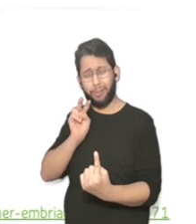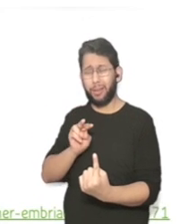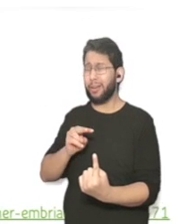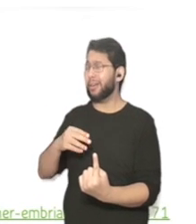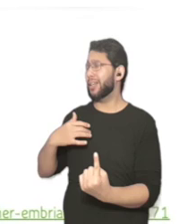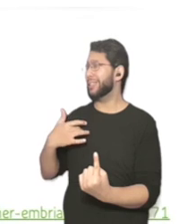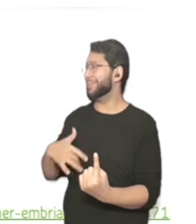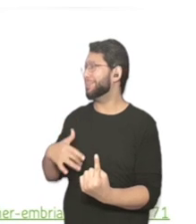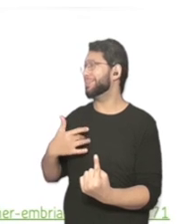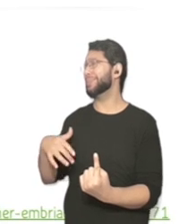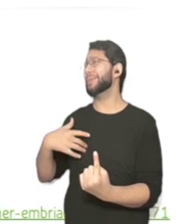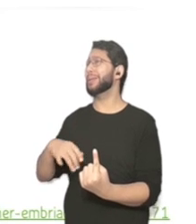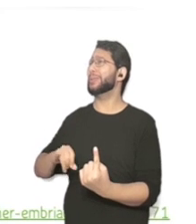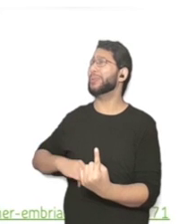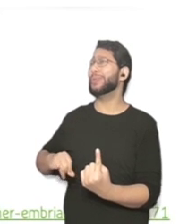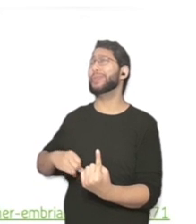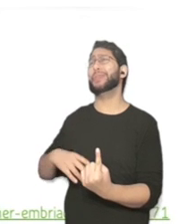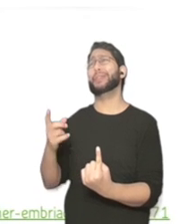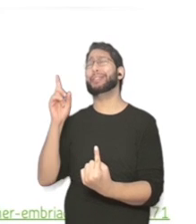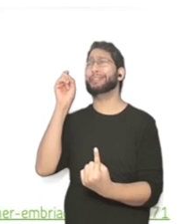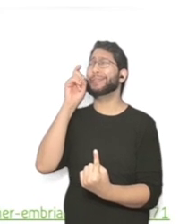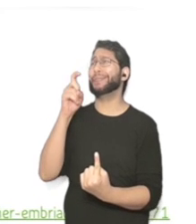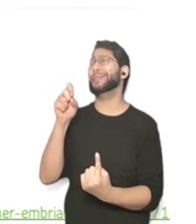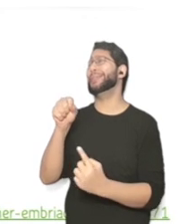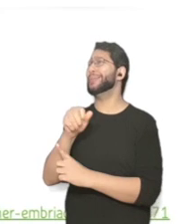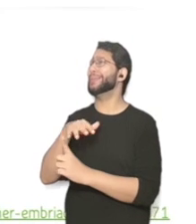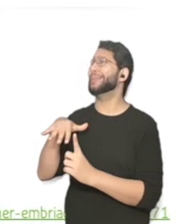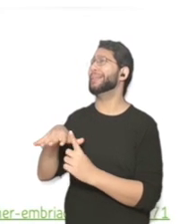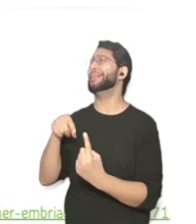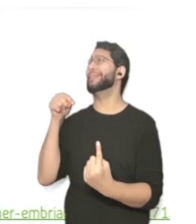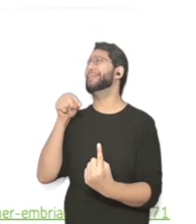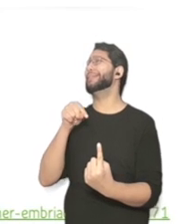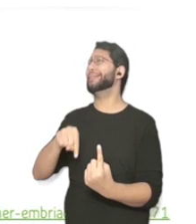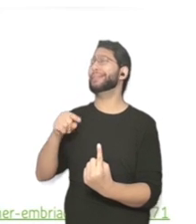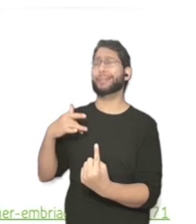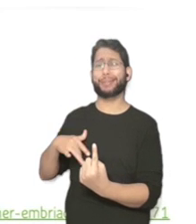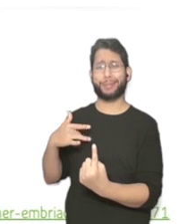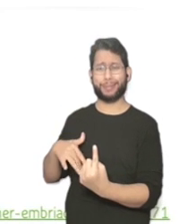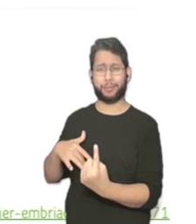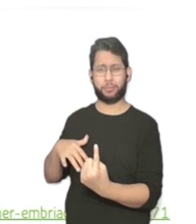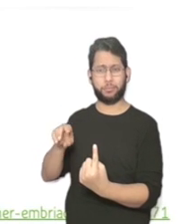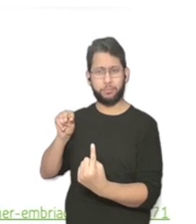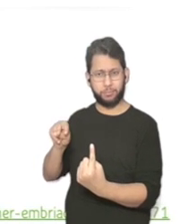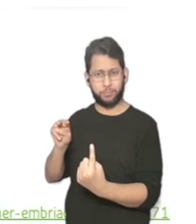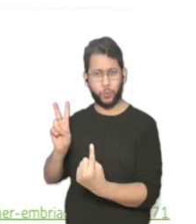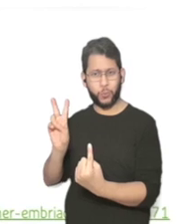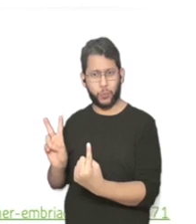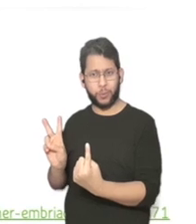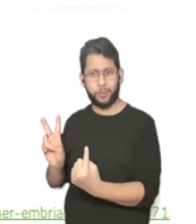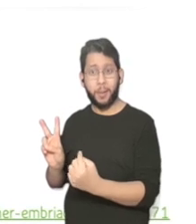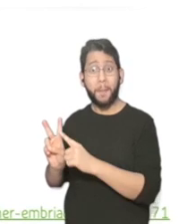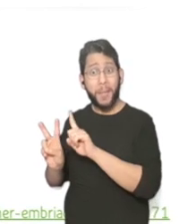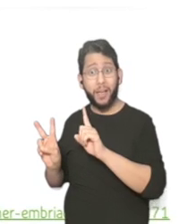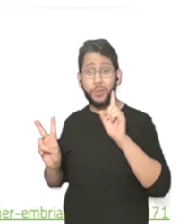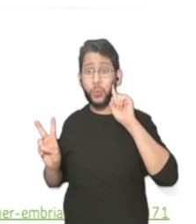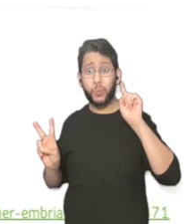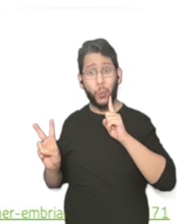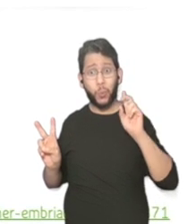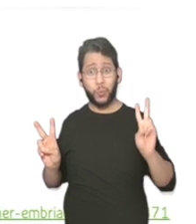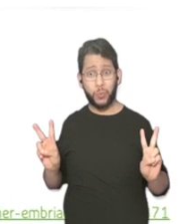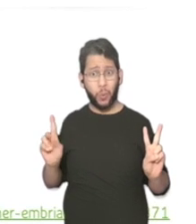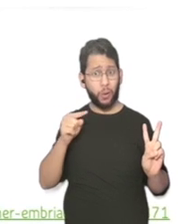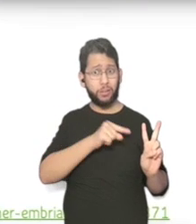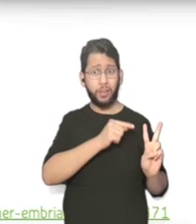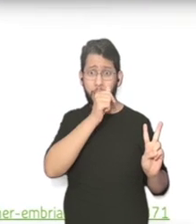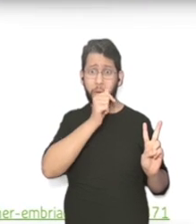vão ser incompletos, entendem que eles não vão ser adaptados na sociedade ouvinte, enfim. Para um casal surdo, na